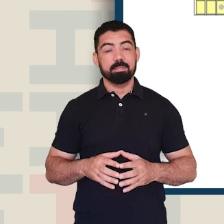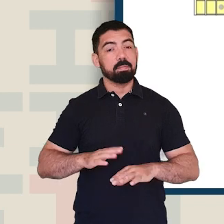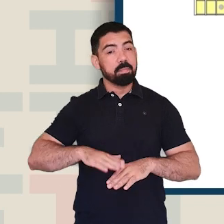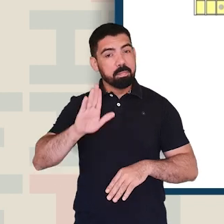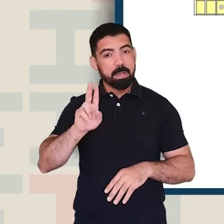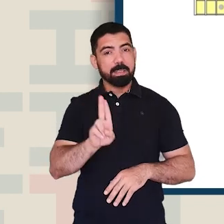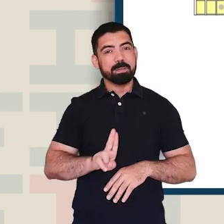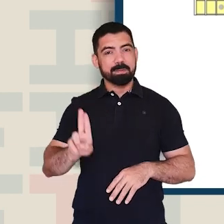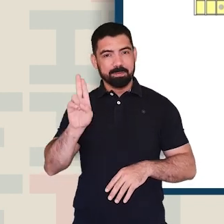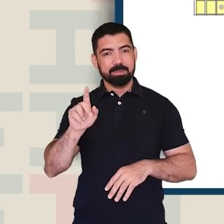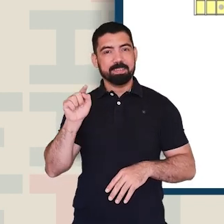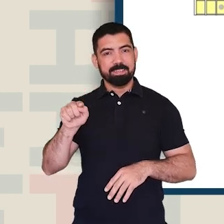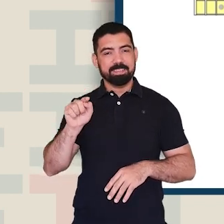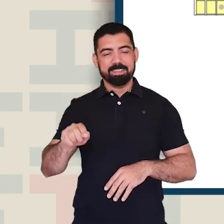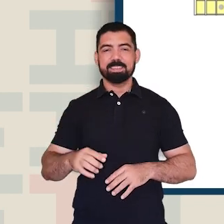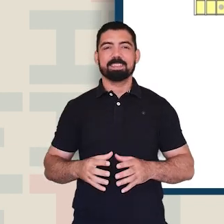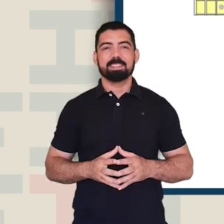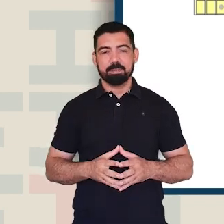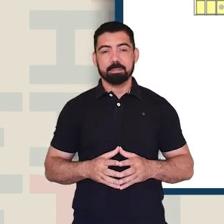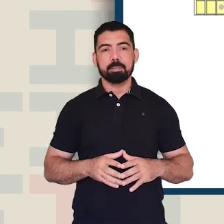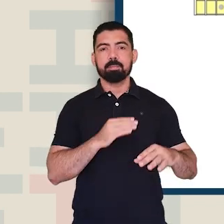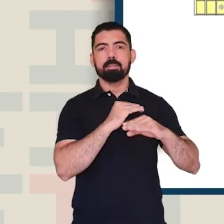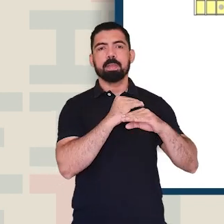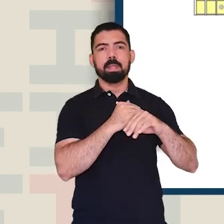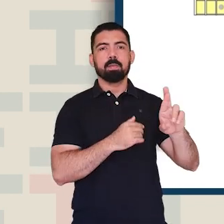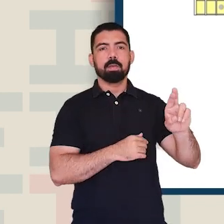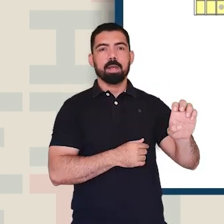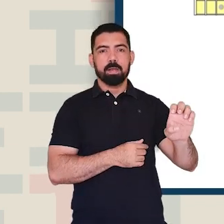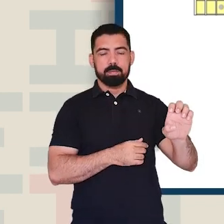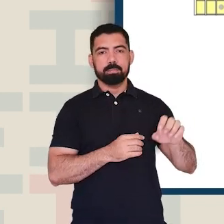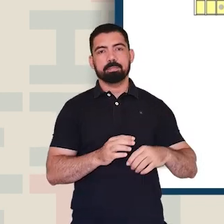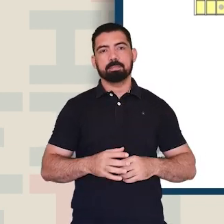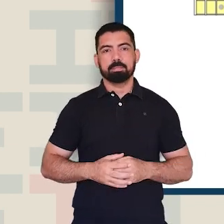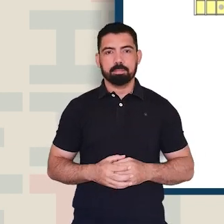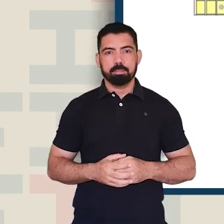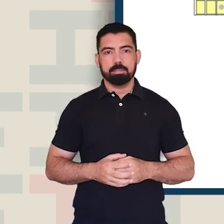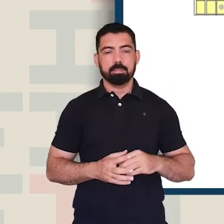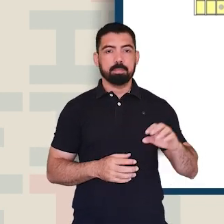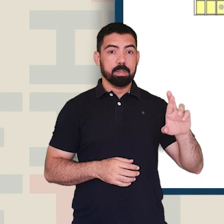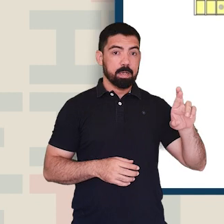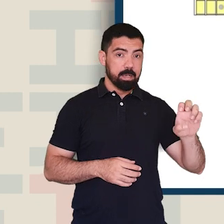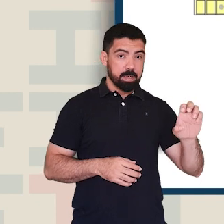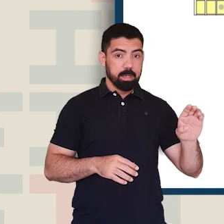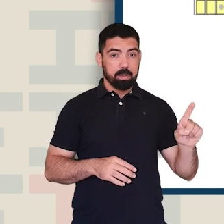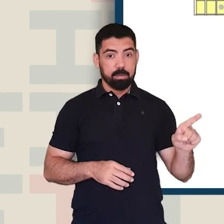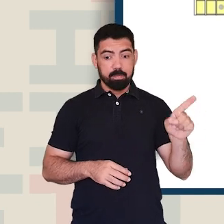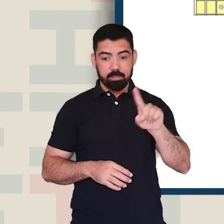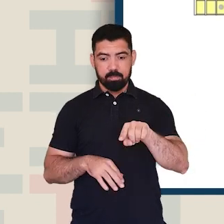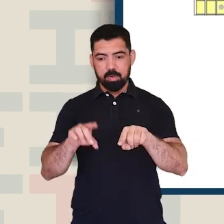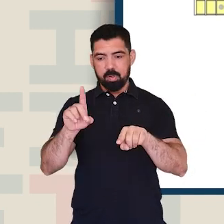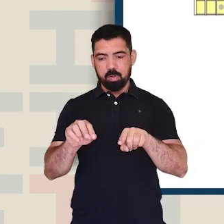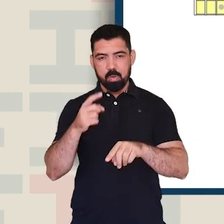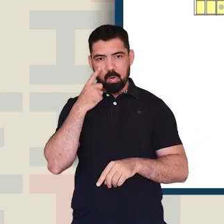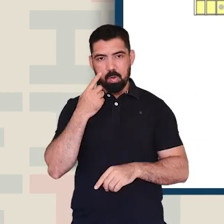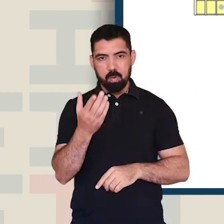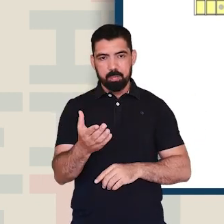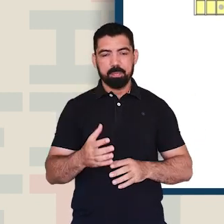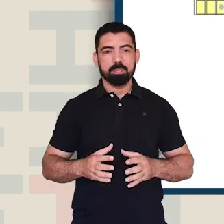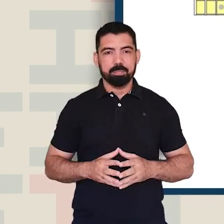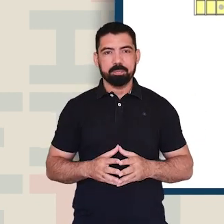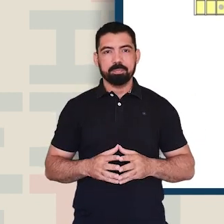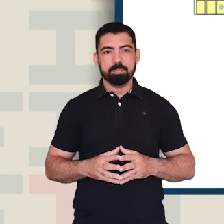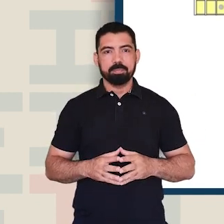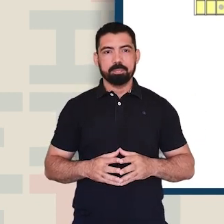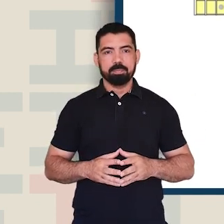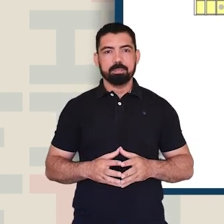É um dos mais usados, certo? Padrão do Ré para o Dó vai ser bem aqui, né?